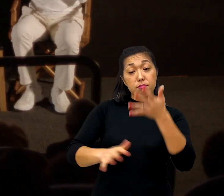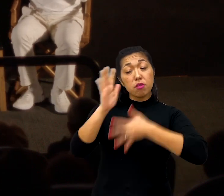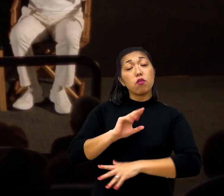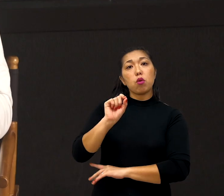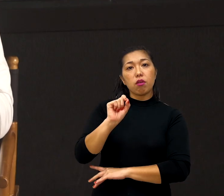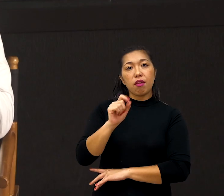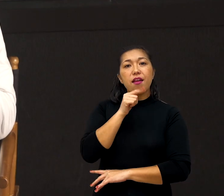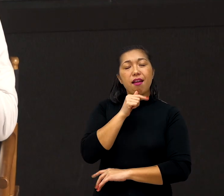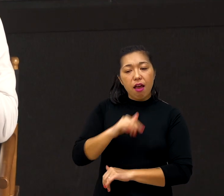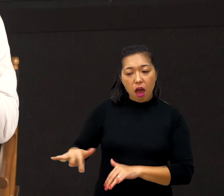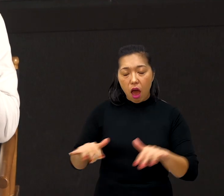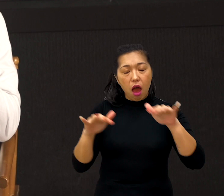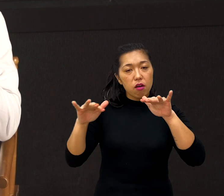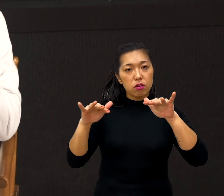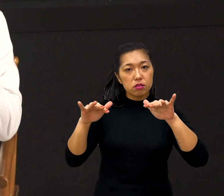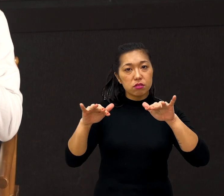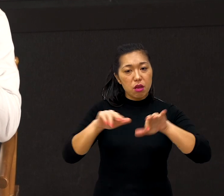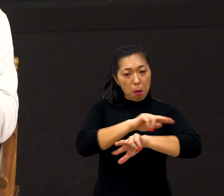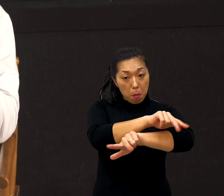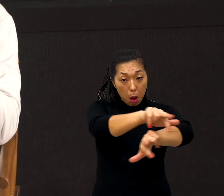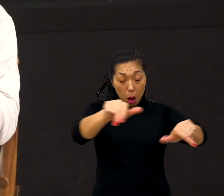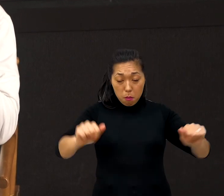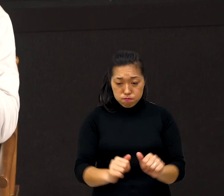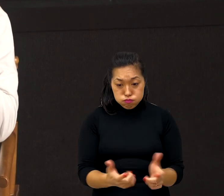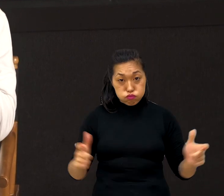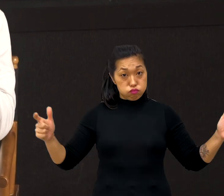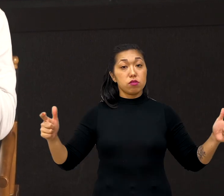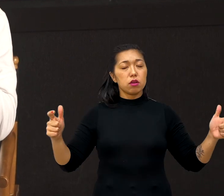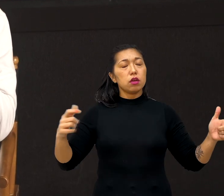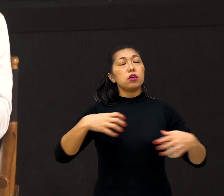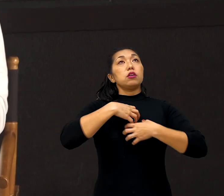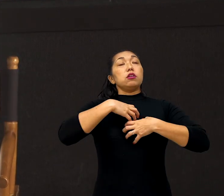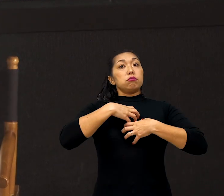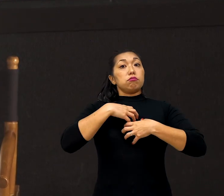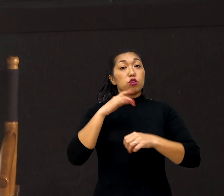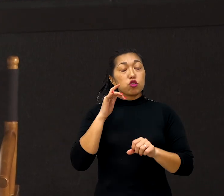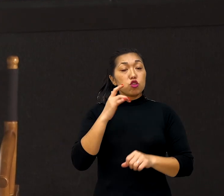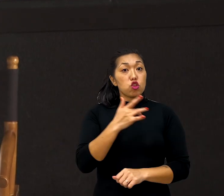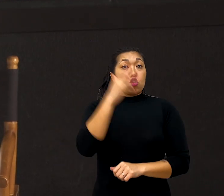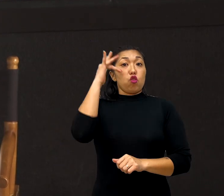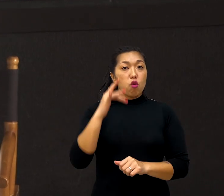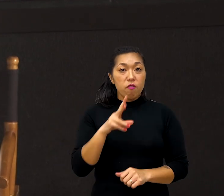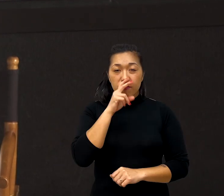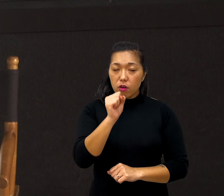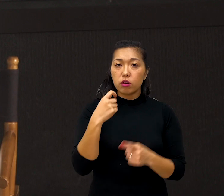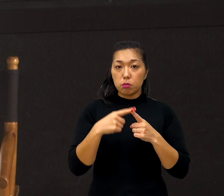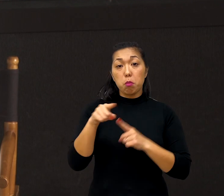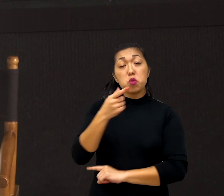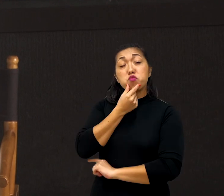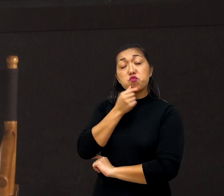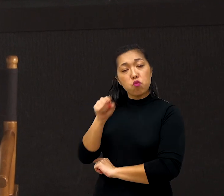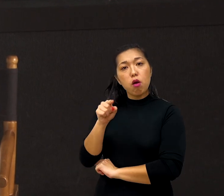as águas não têm cor. Aquilo, para mim, foi de uma profundidade, porque seu Jaime Cupertino é da